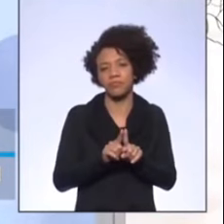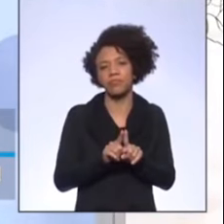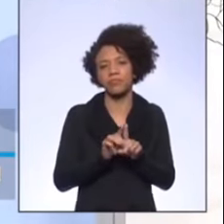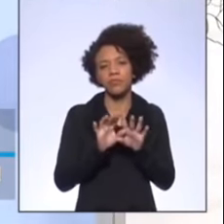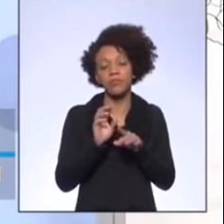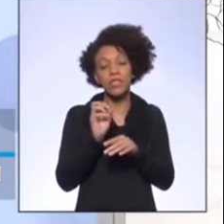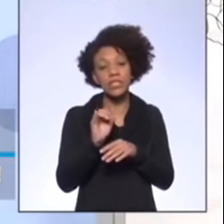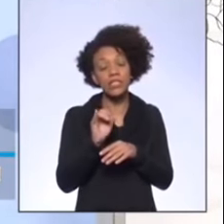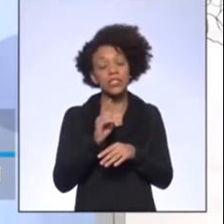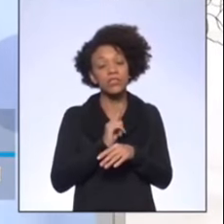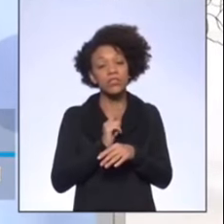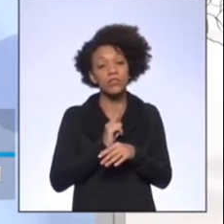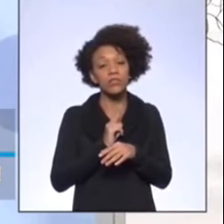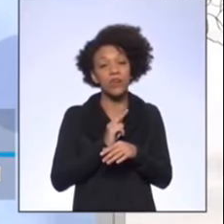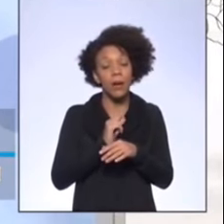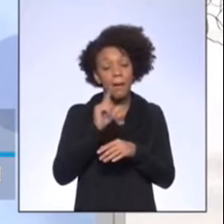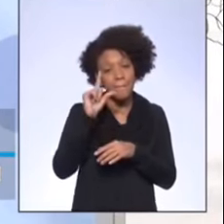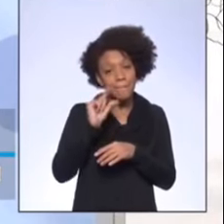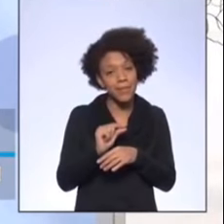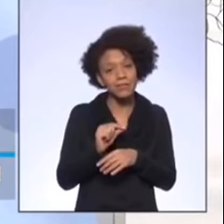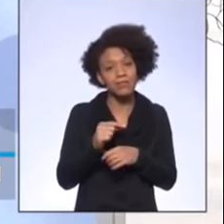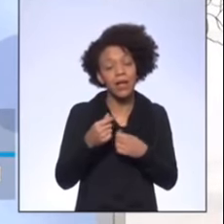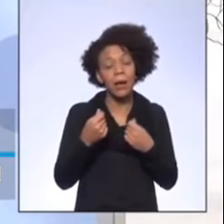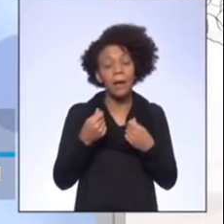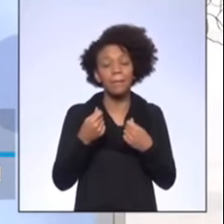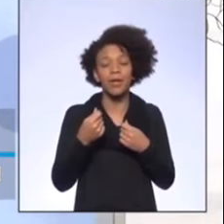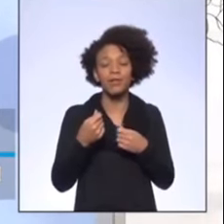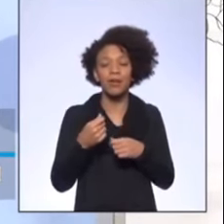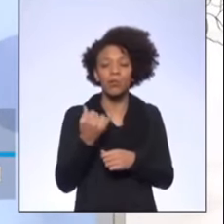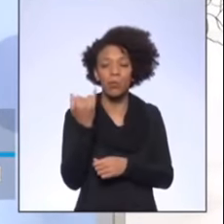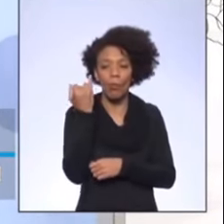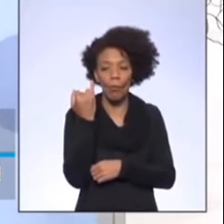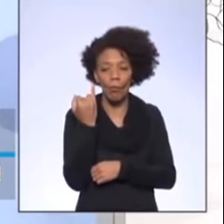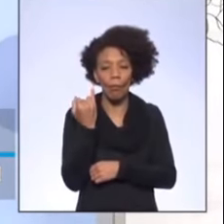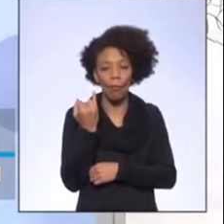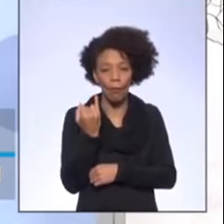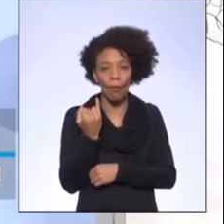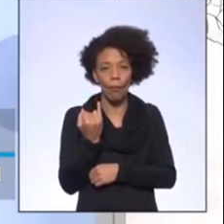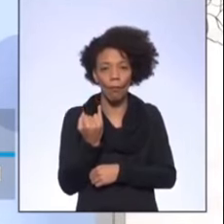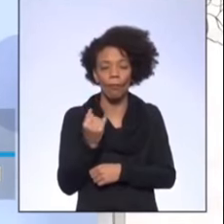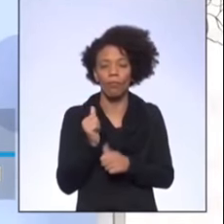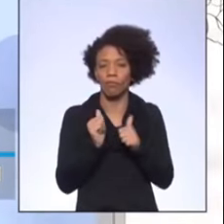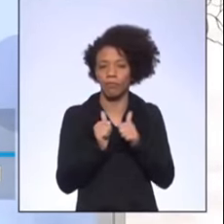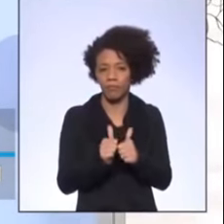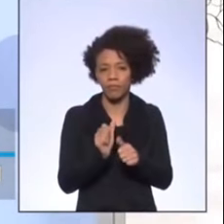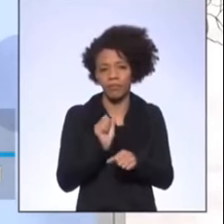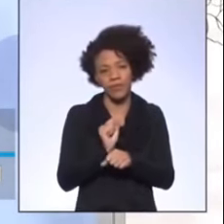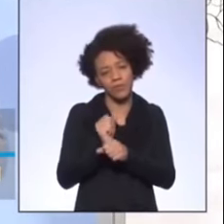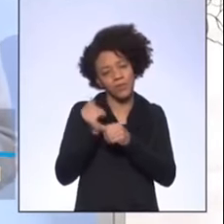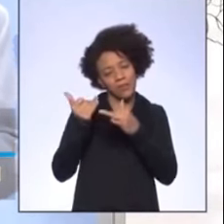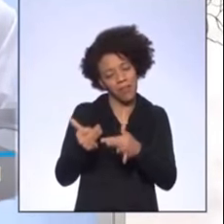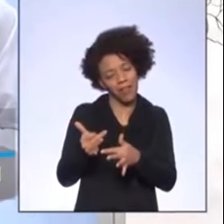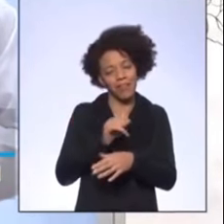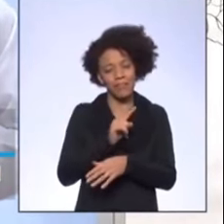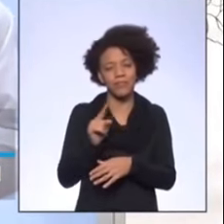estiver consumindo menos do que eu preciso, eu começo a perder peso, perder peso, perder peso. Tá bom? Espero ter explicado